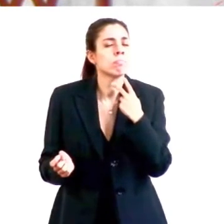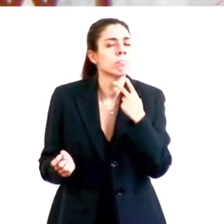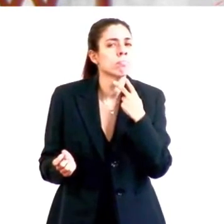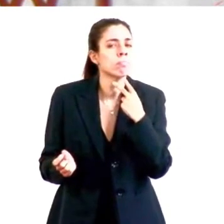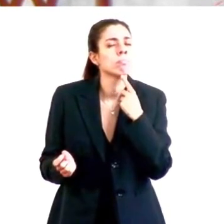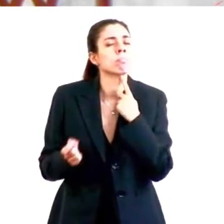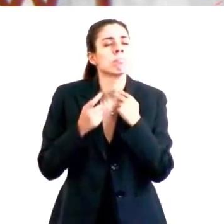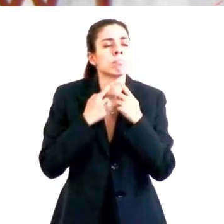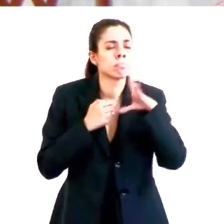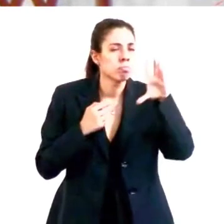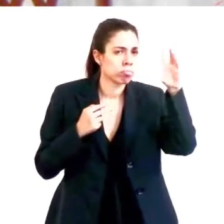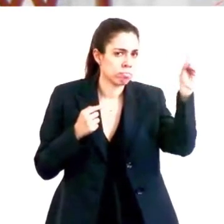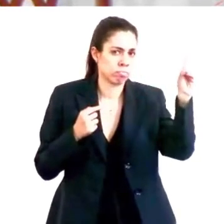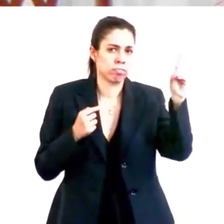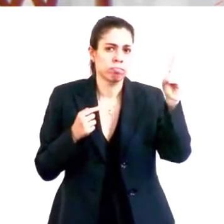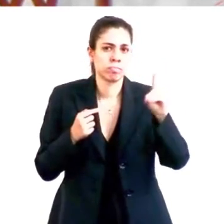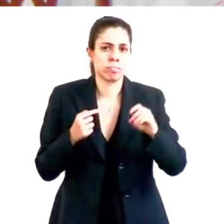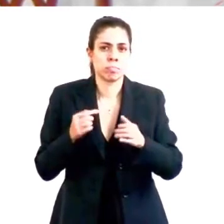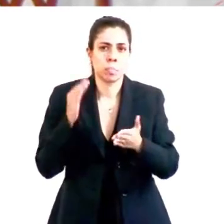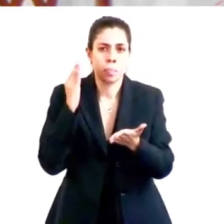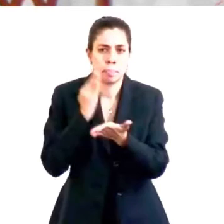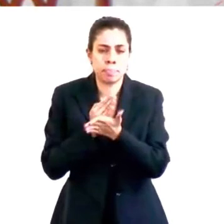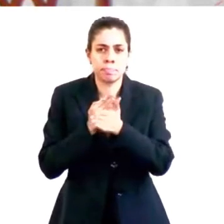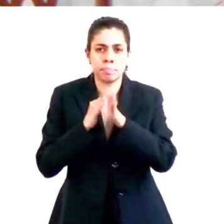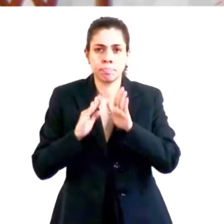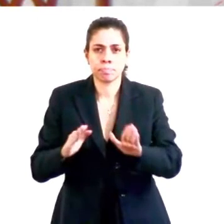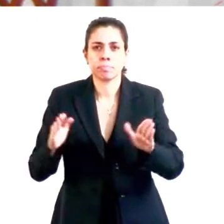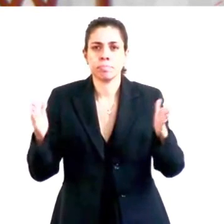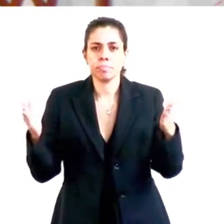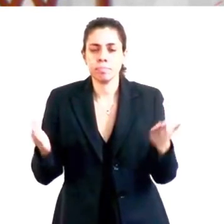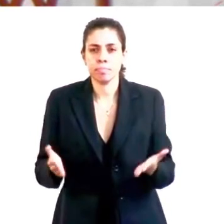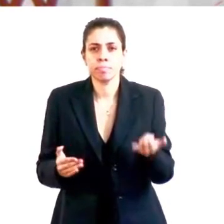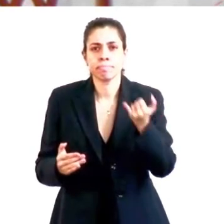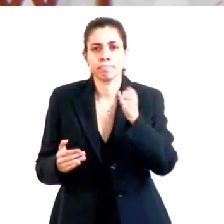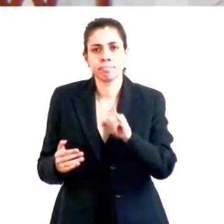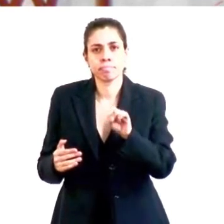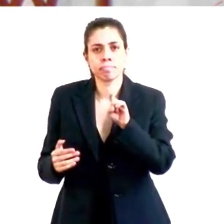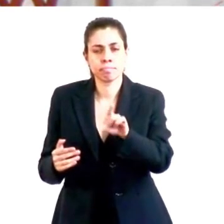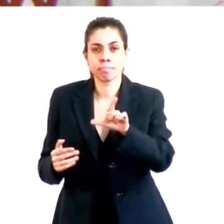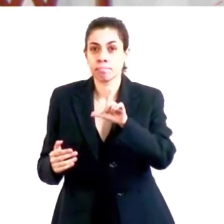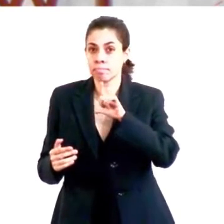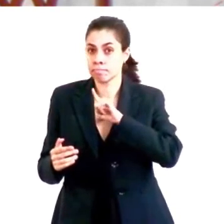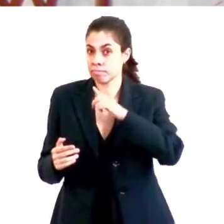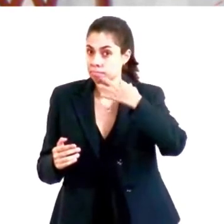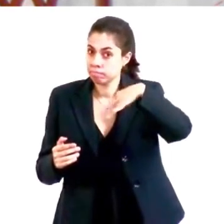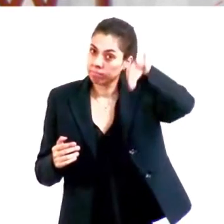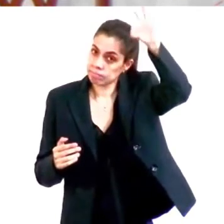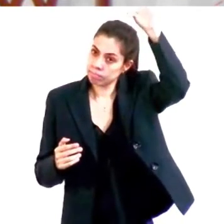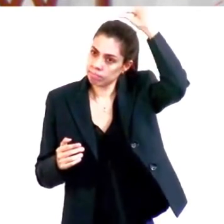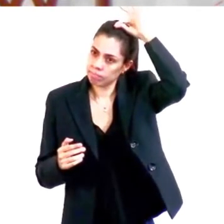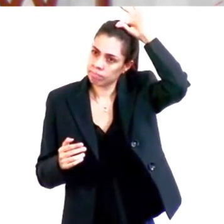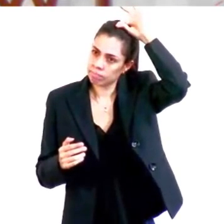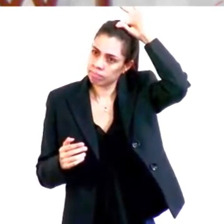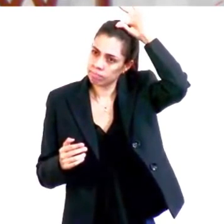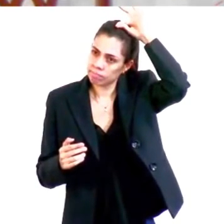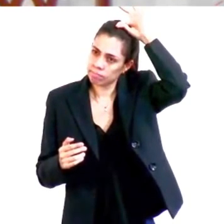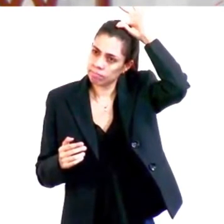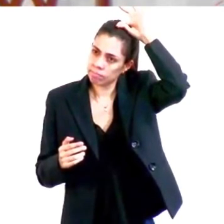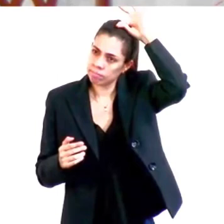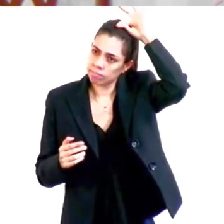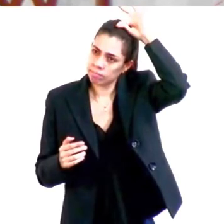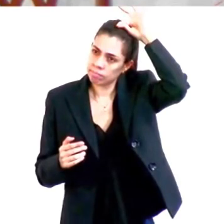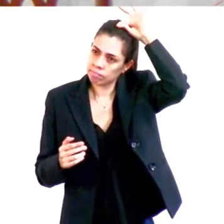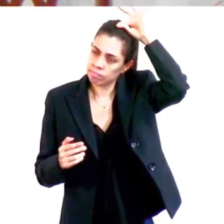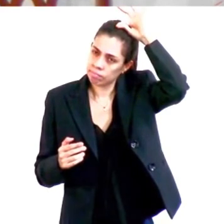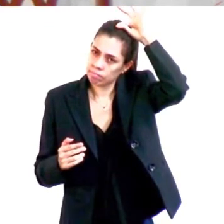Pare agora, se você tem o Espírito Santo de Deus, porque se você tem a habitação do Espírito, essa mensagem vai entrar no teu